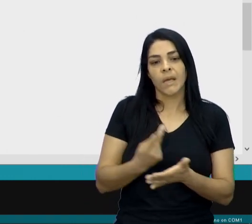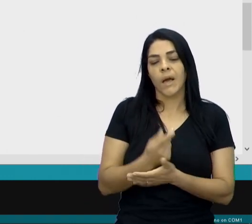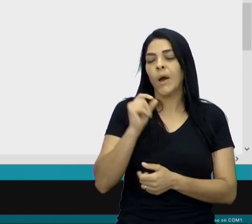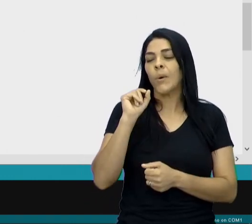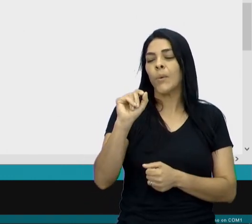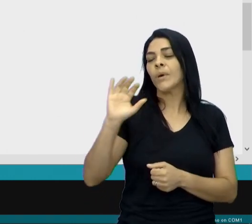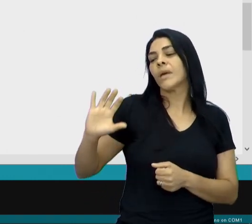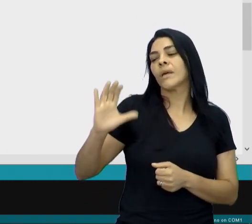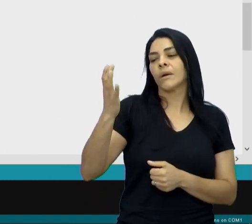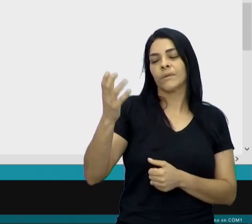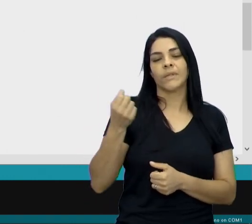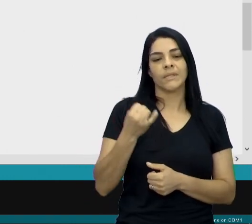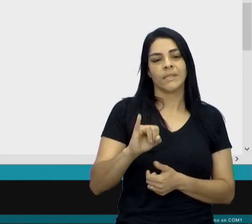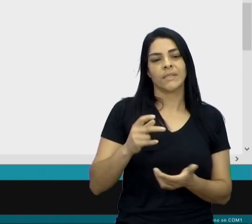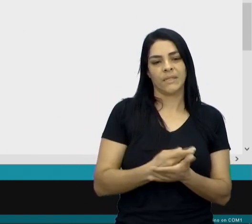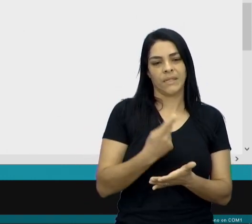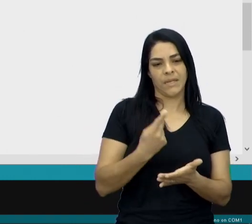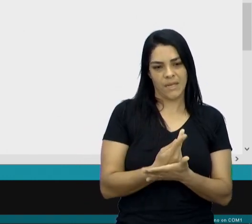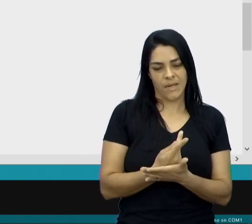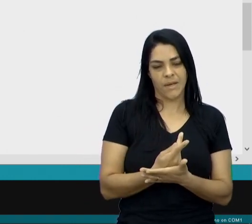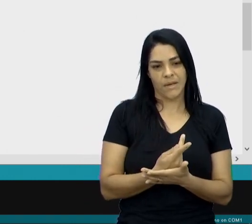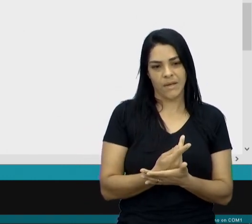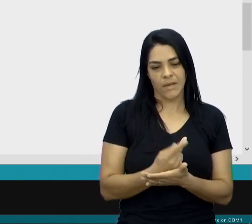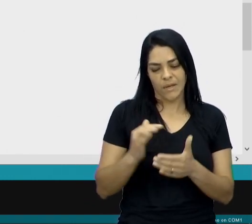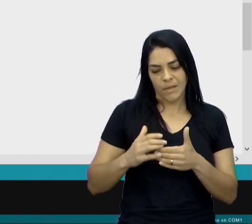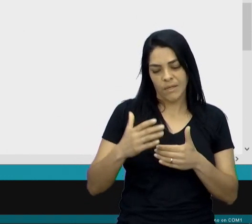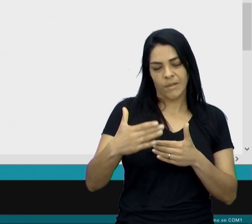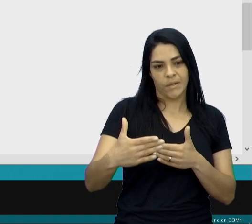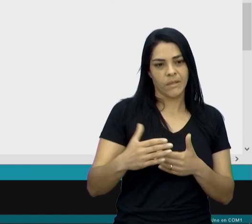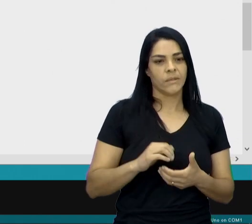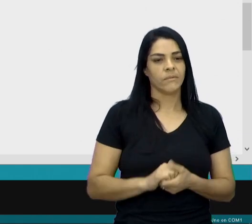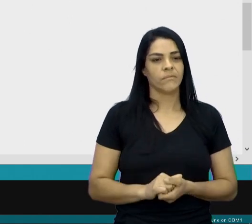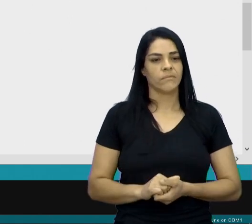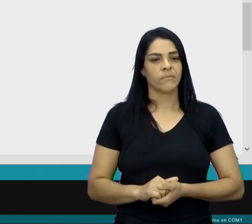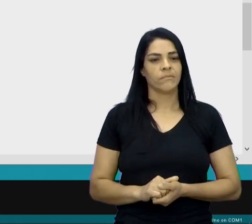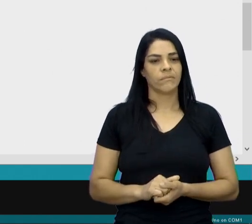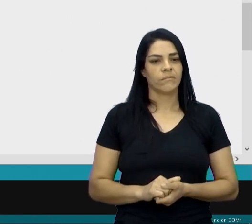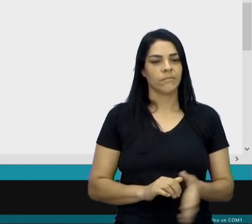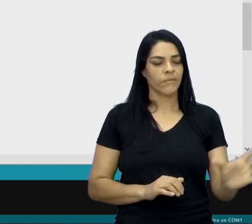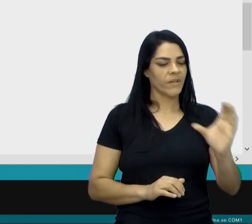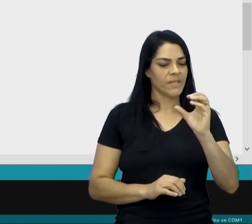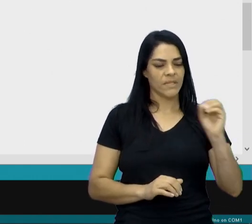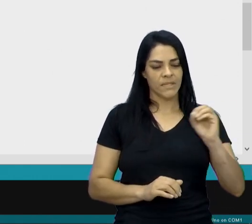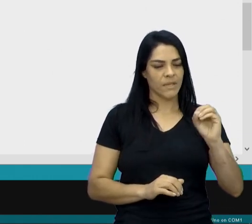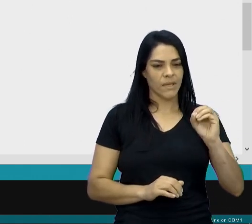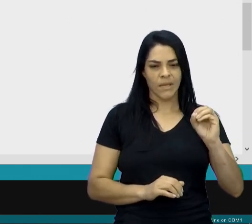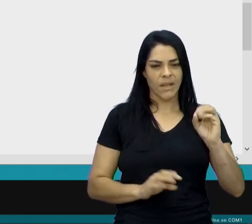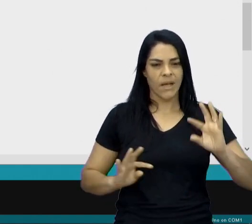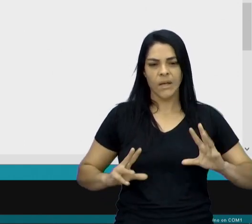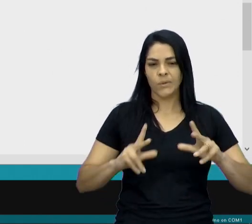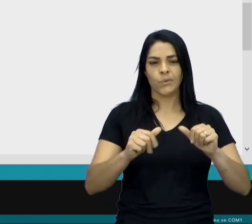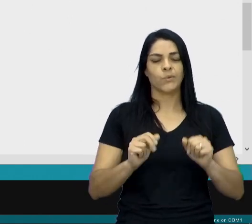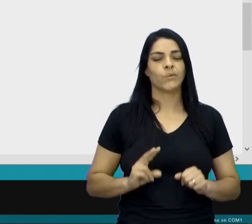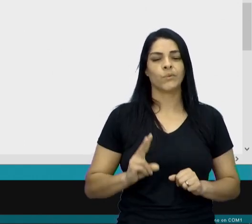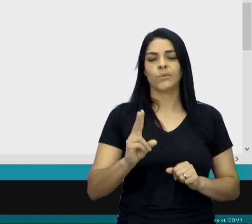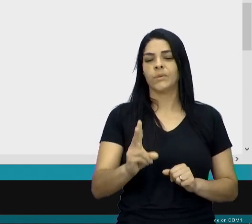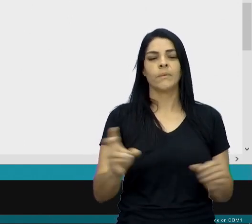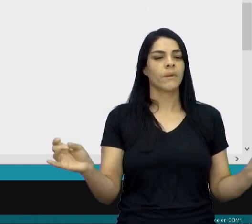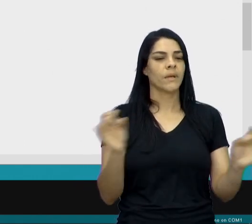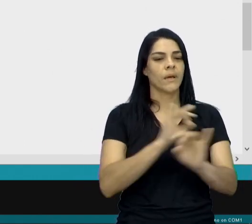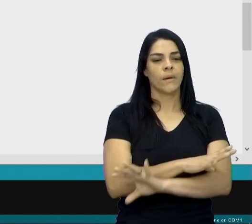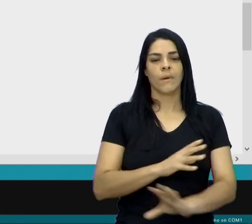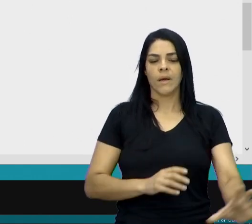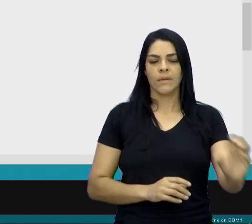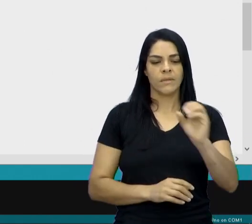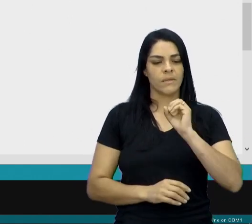acontece? Vai para o passo atual da sequência, zera, olha lá, pega o passo e zera. Toda vez que der game over, ele vai